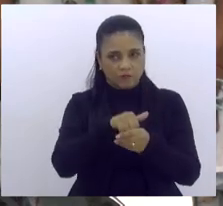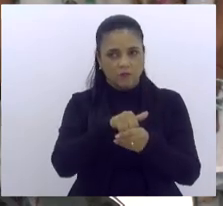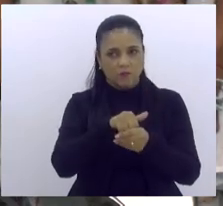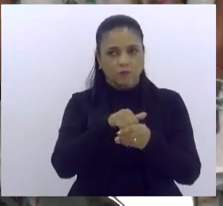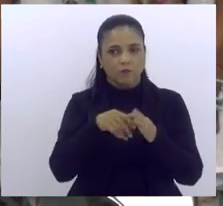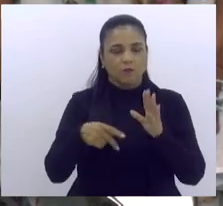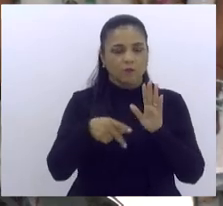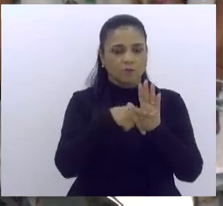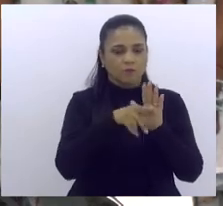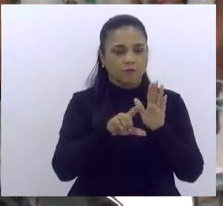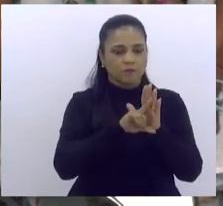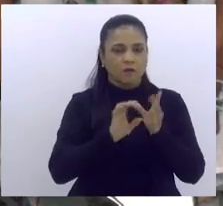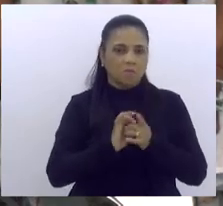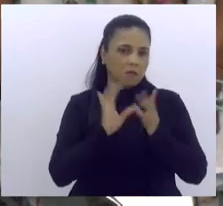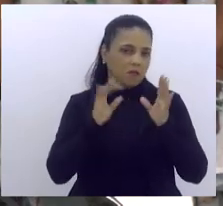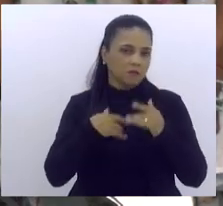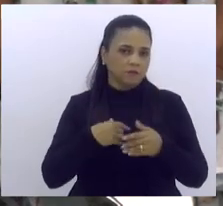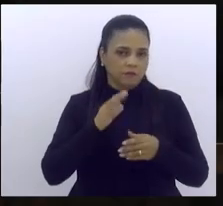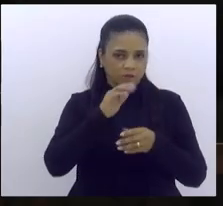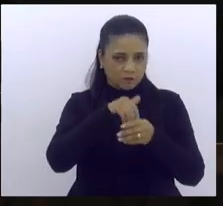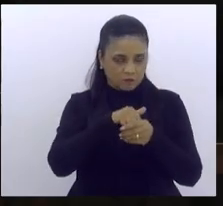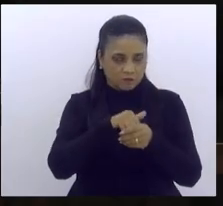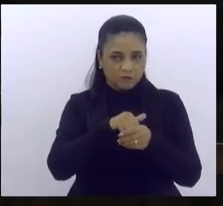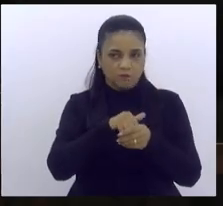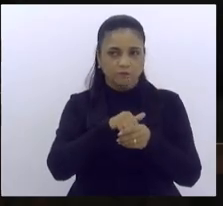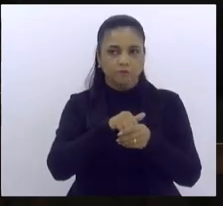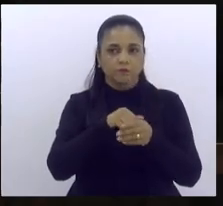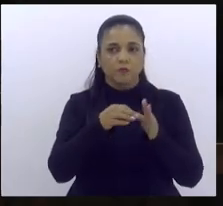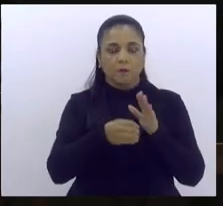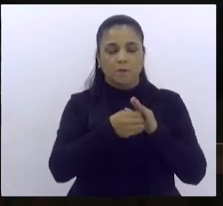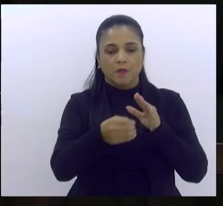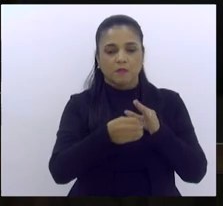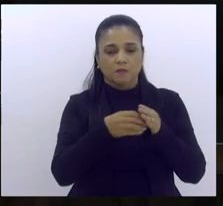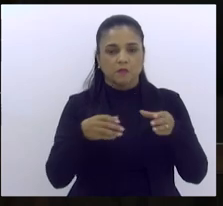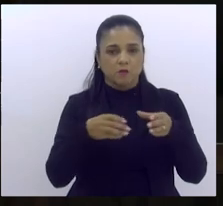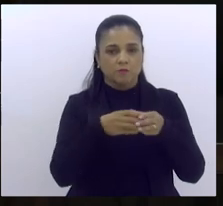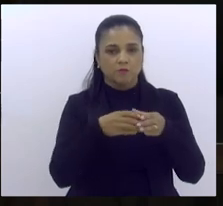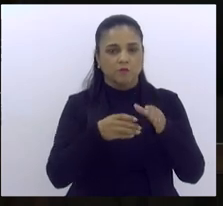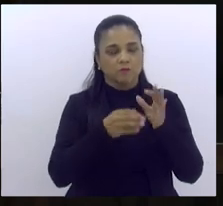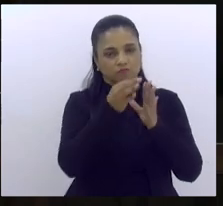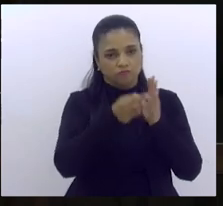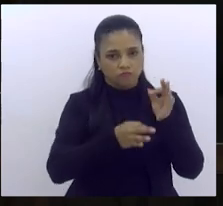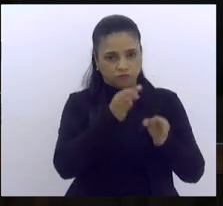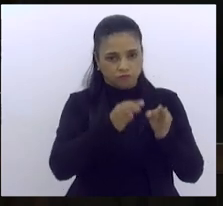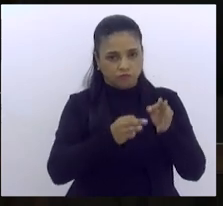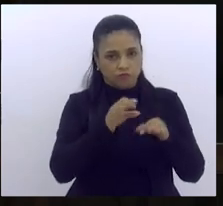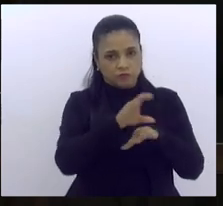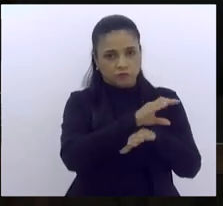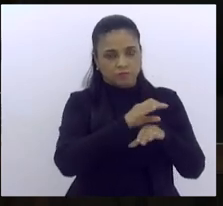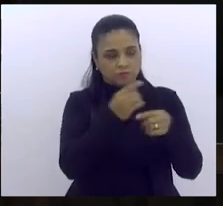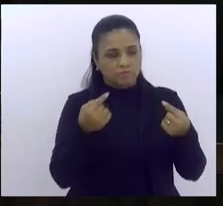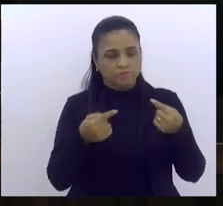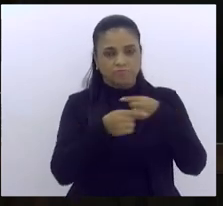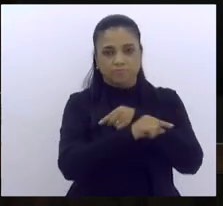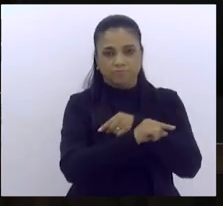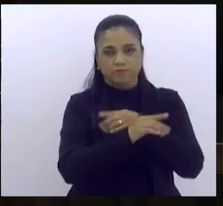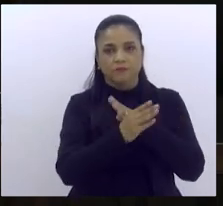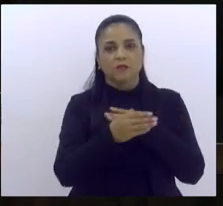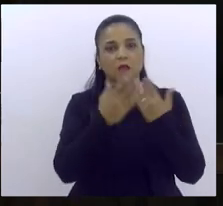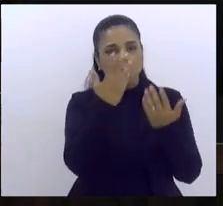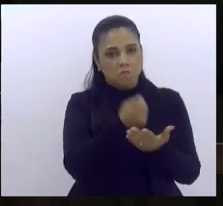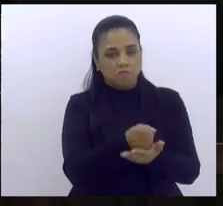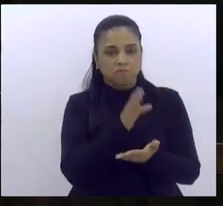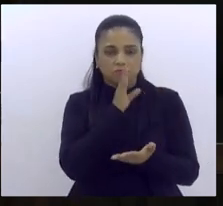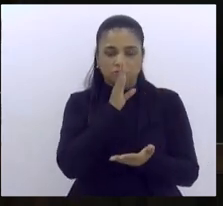está saneado para isso. Em votação, parecer da Comissão de Constituição e Justiça pela inconstitucionalidade. Senhores que